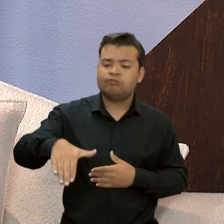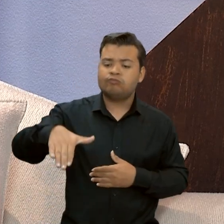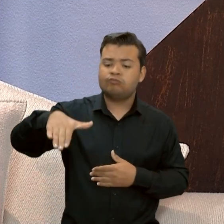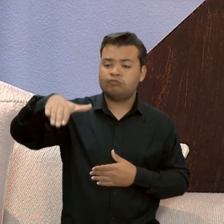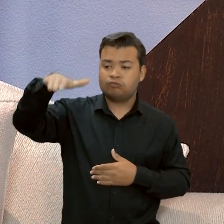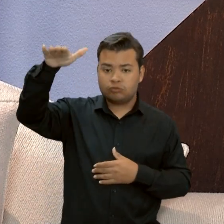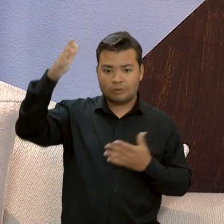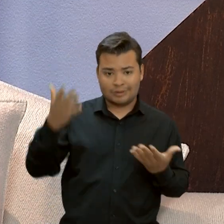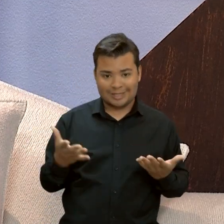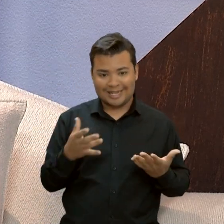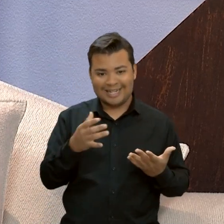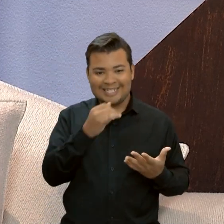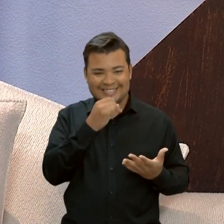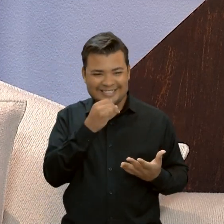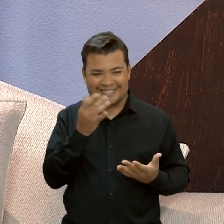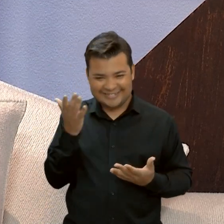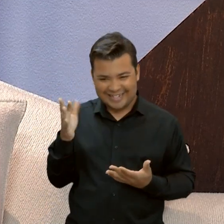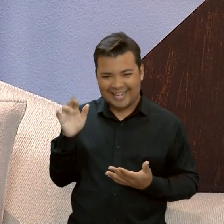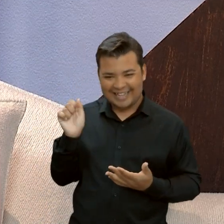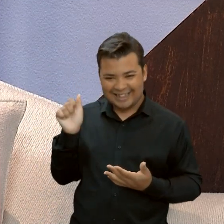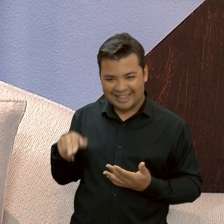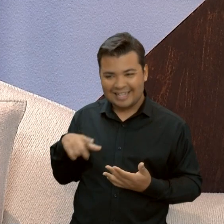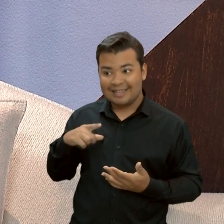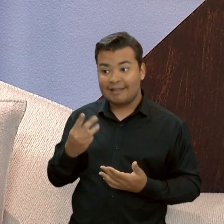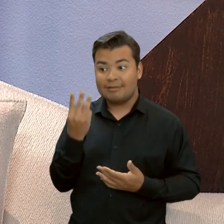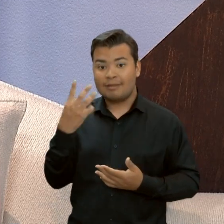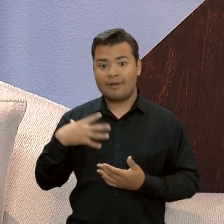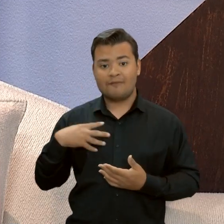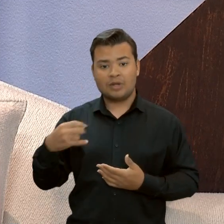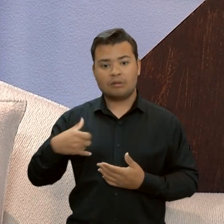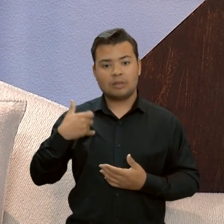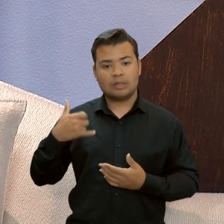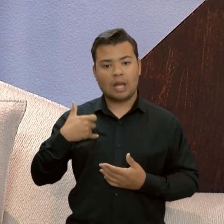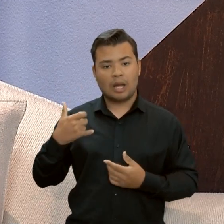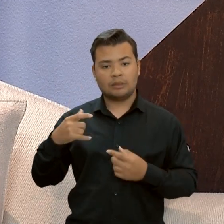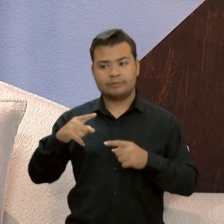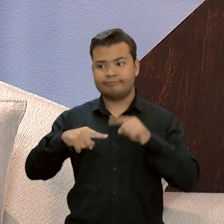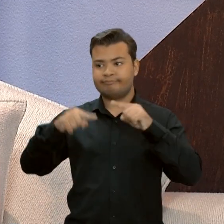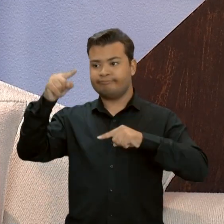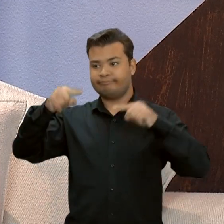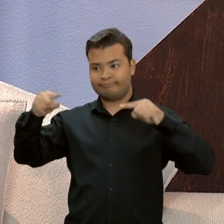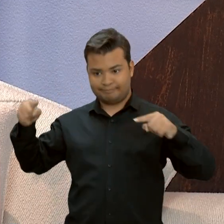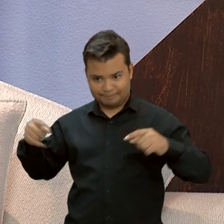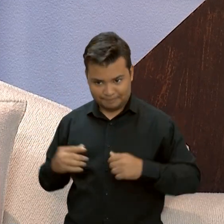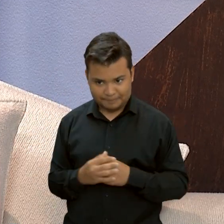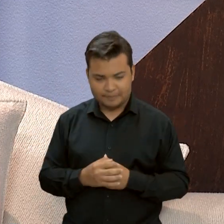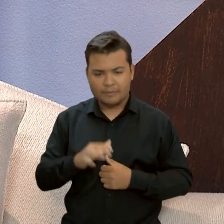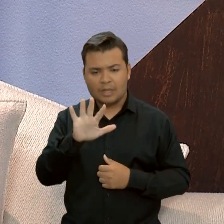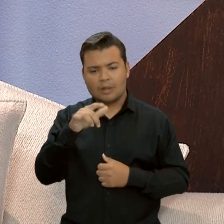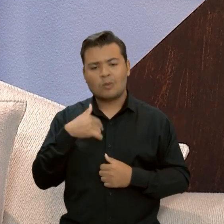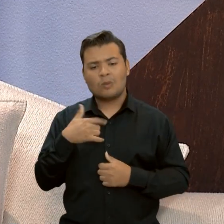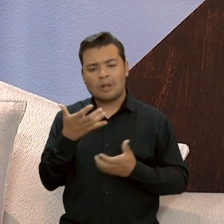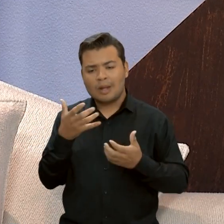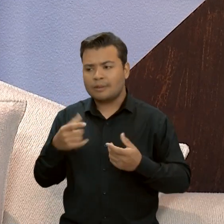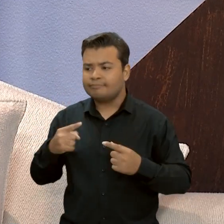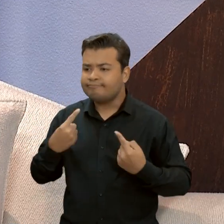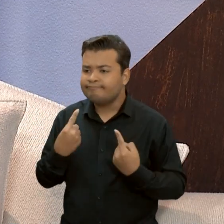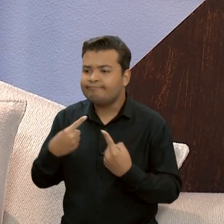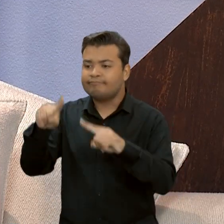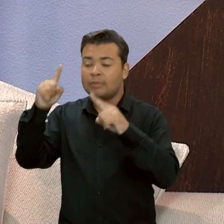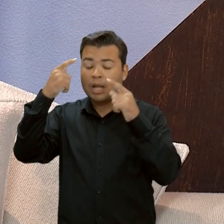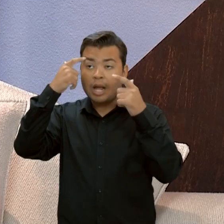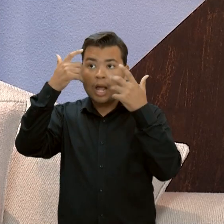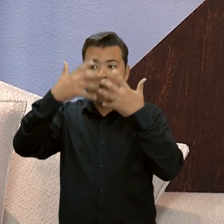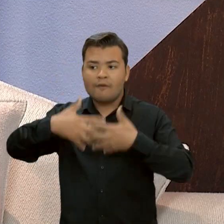tem 3, né, em idades diferentes, então eu gosto muito de provocar reflexão a partir do sentido do que é ser